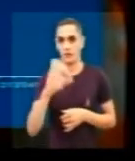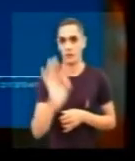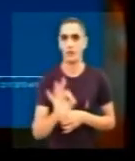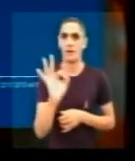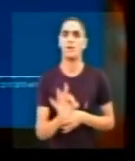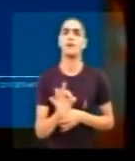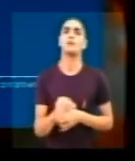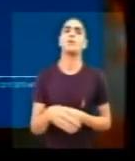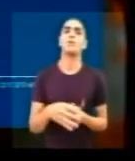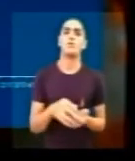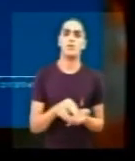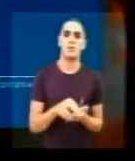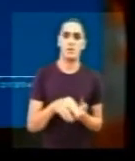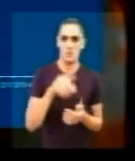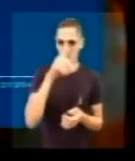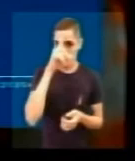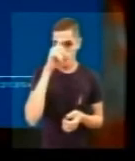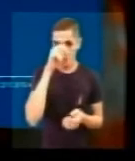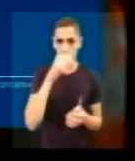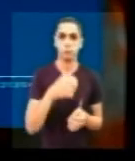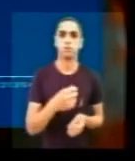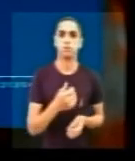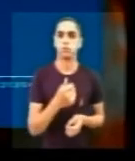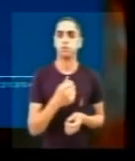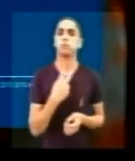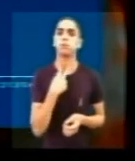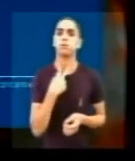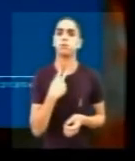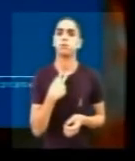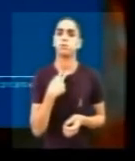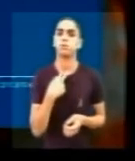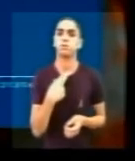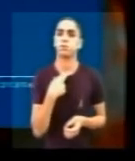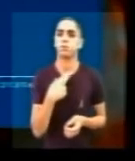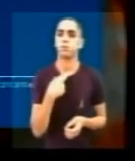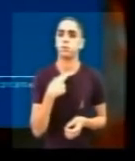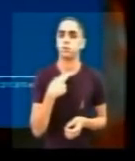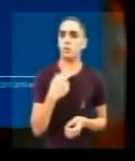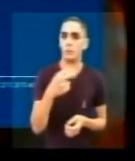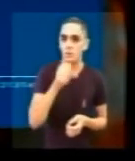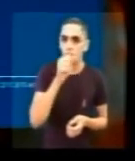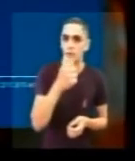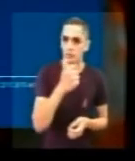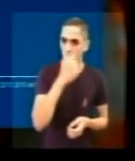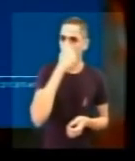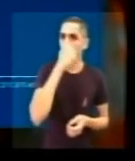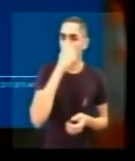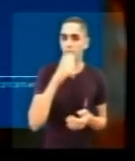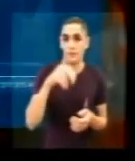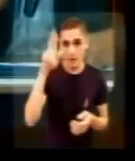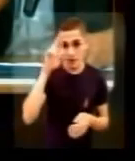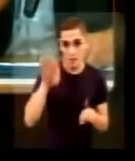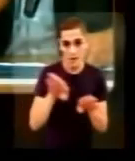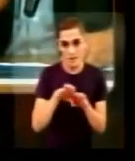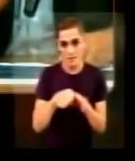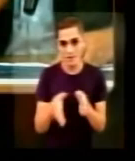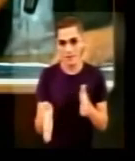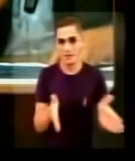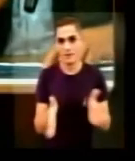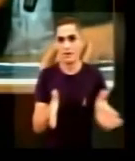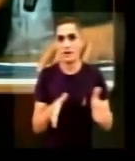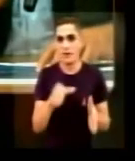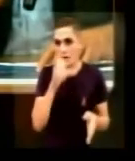59,45%. São José do Rio Preto, lembrar que na fase laranja nós ultrapassávamos